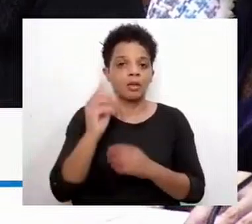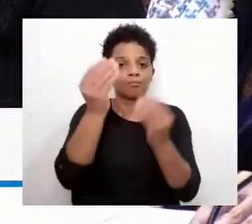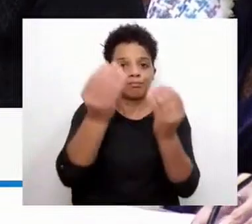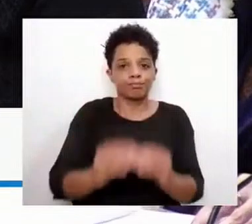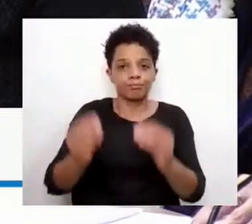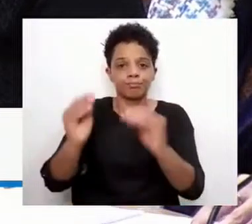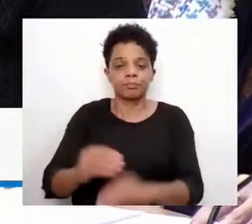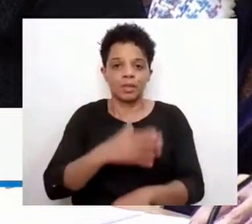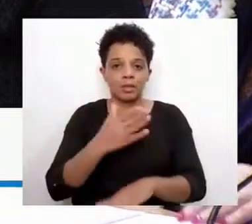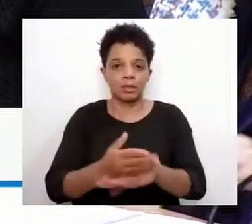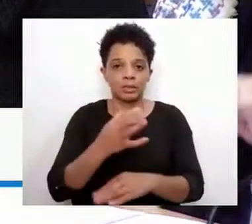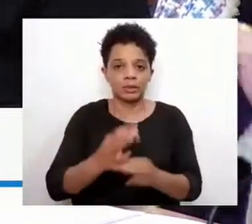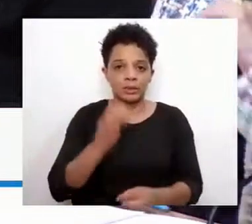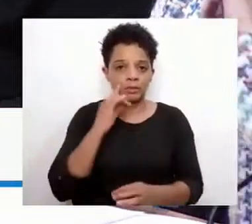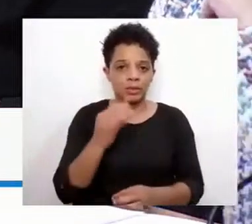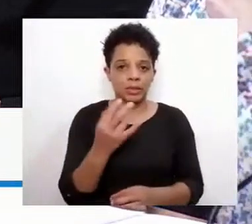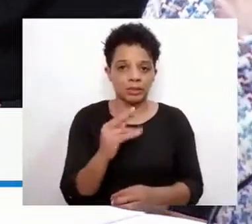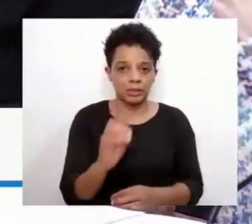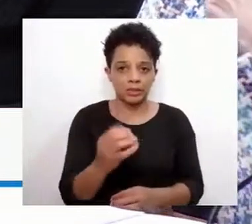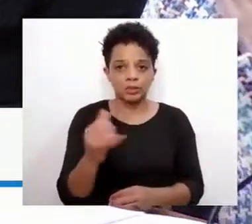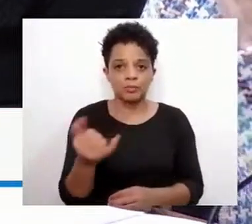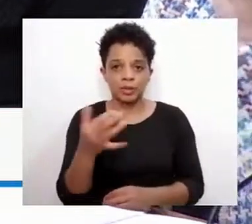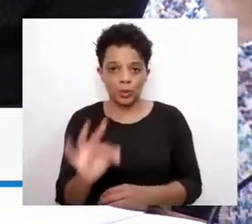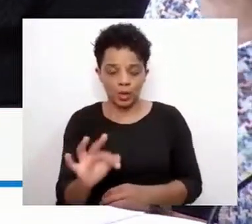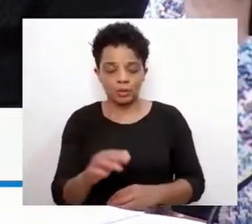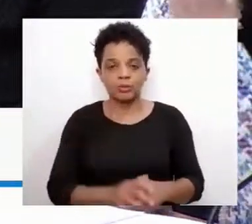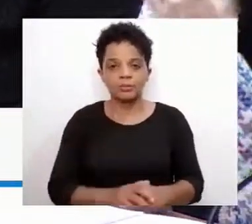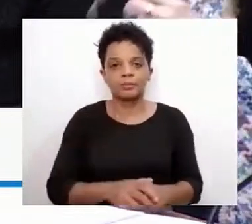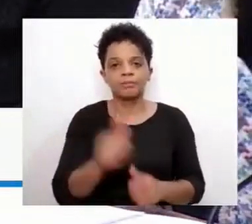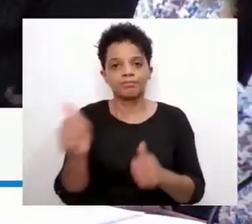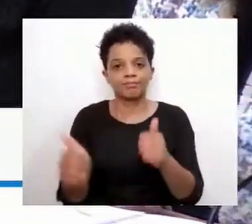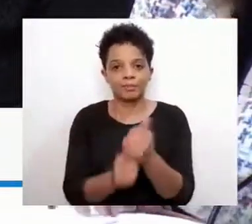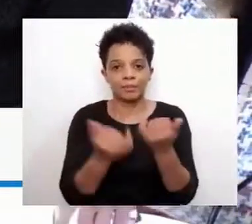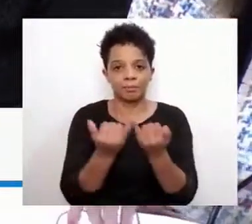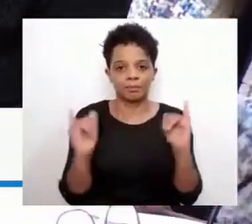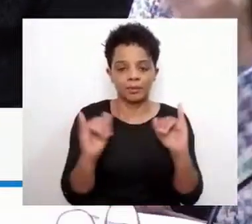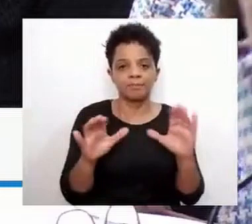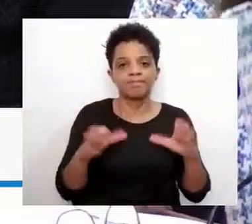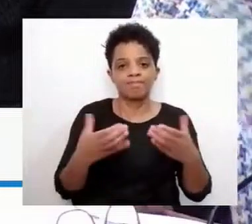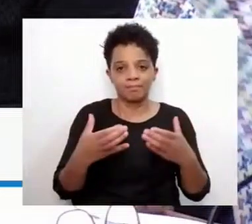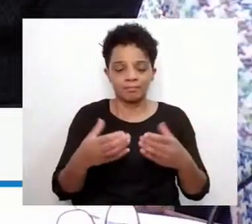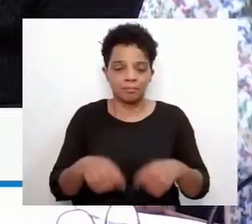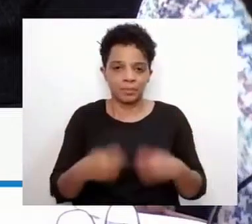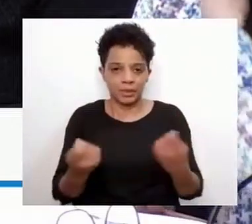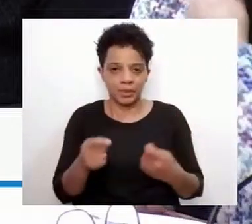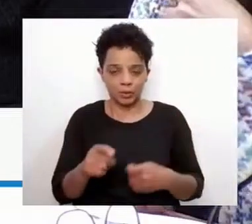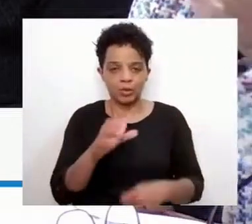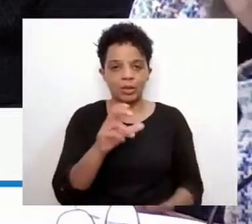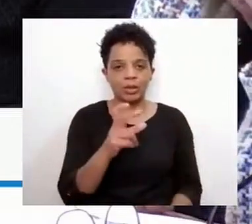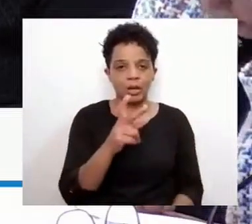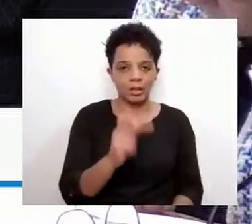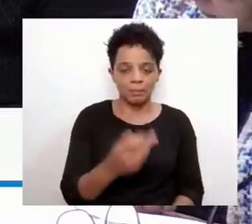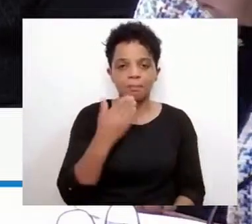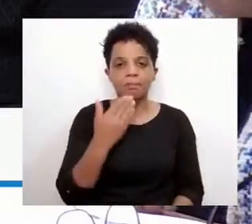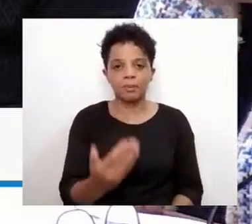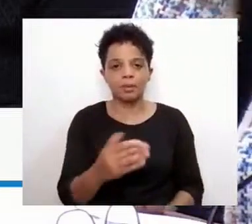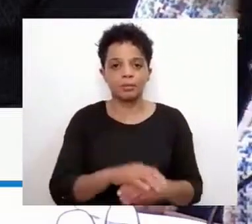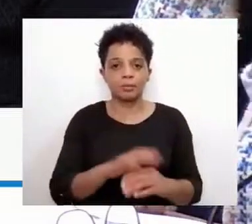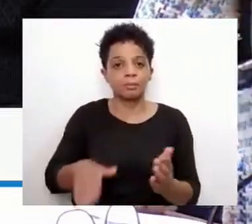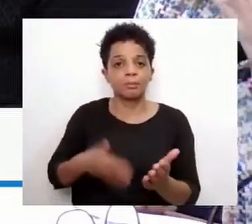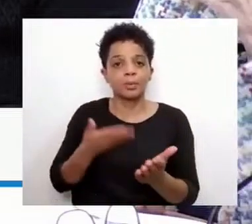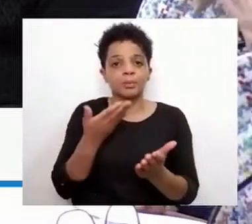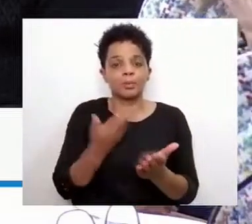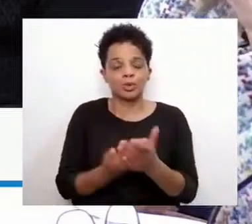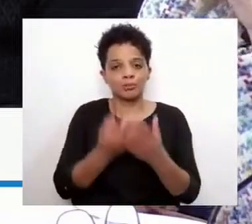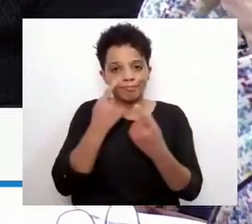30 de setembro de 2024, a vereadora independente da coligação Evoluir Oeiras, Carla Castelo, solicitou que esta proposta viesse a conhecimento